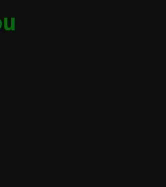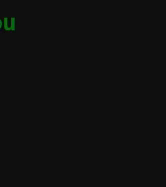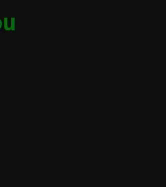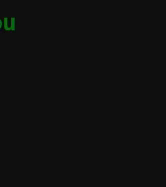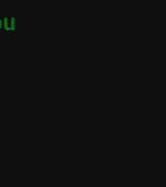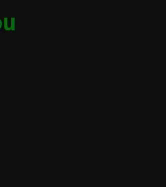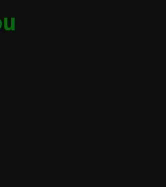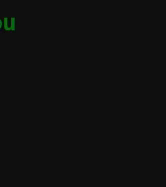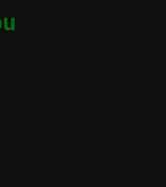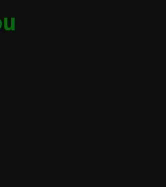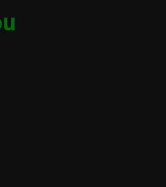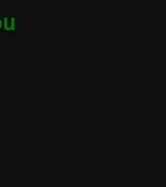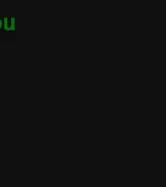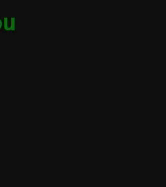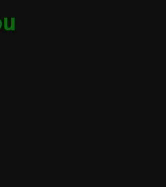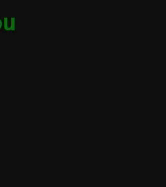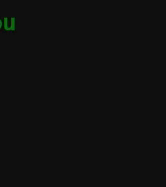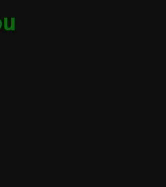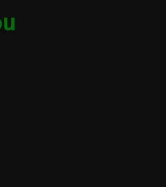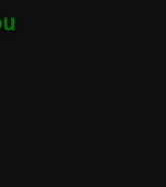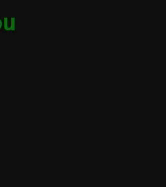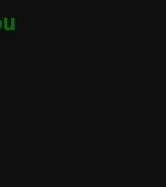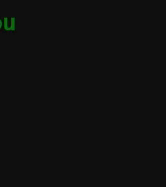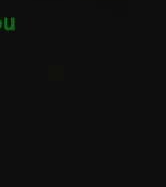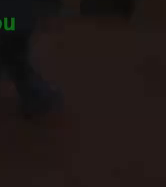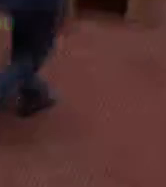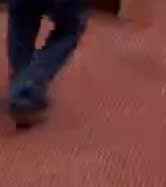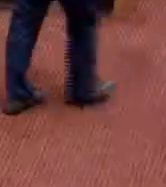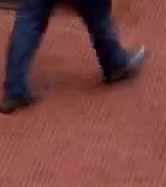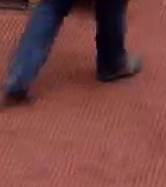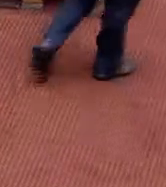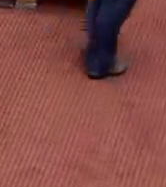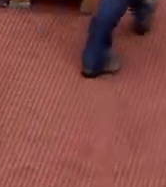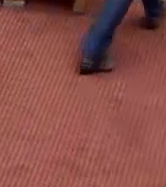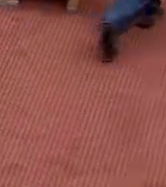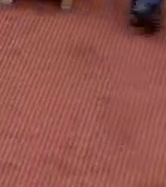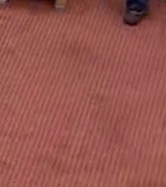Daqui a pouco a gente está aqui para fazer a brincadeira do bebê chorão,